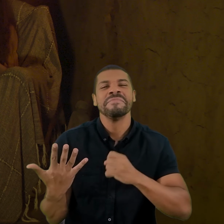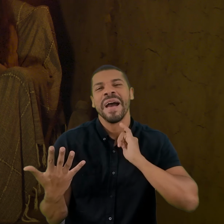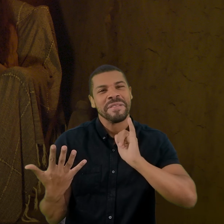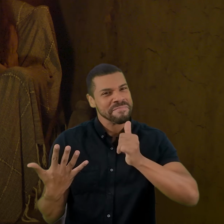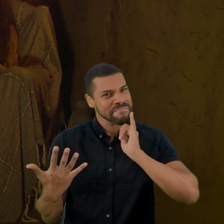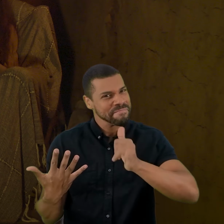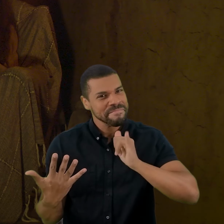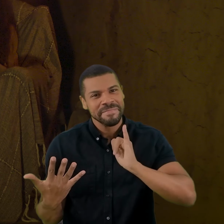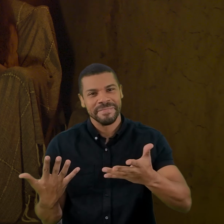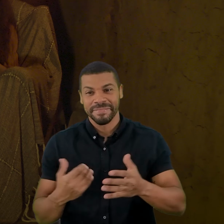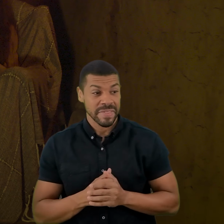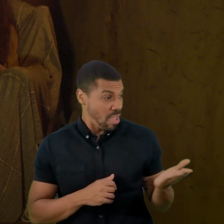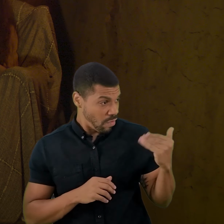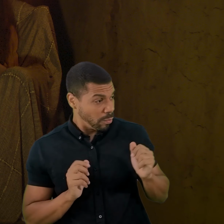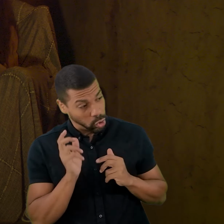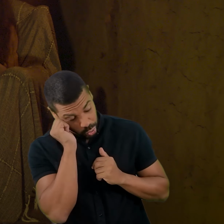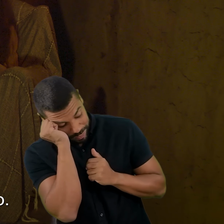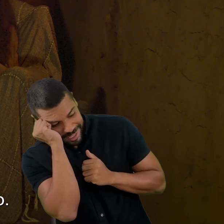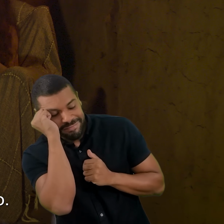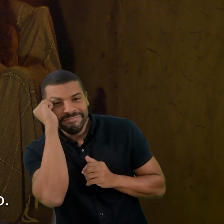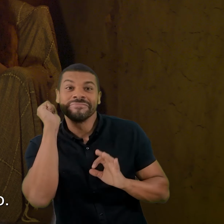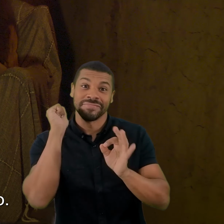amiga. Vamos dormir?